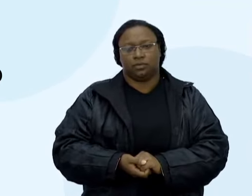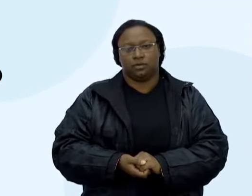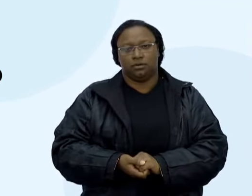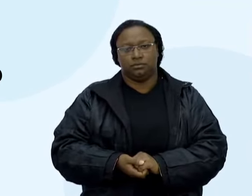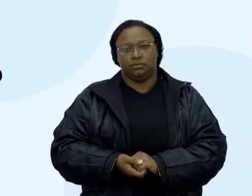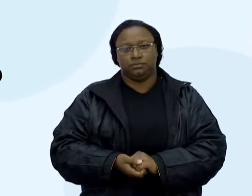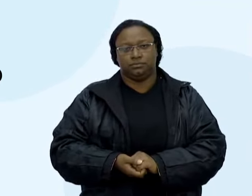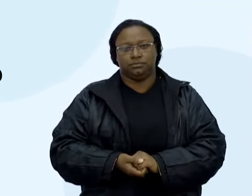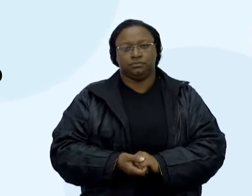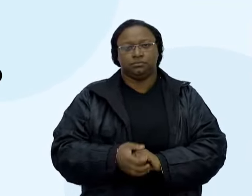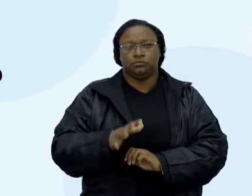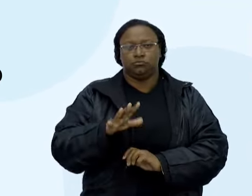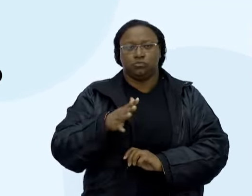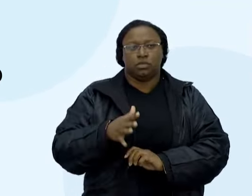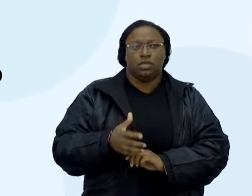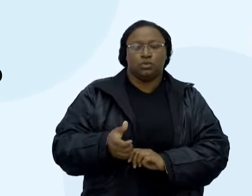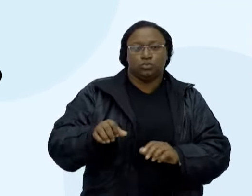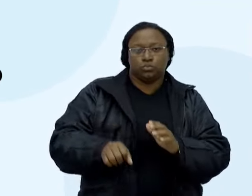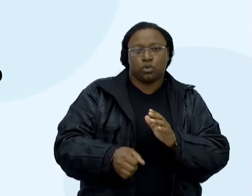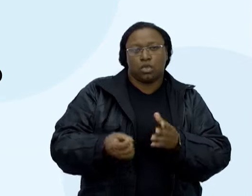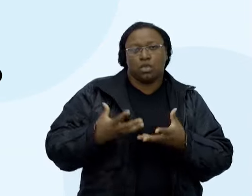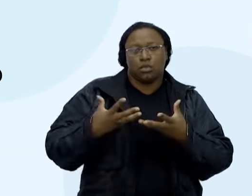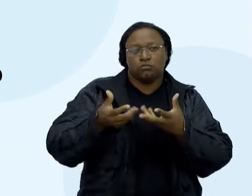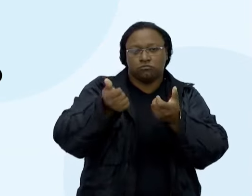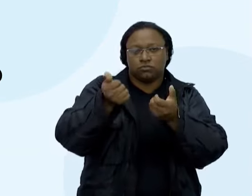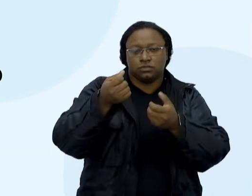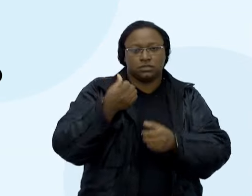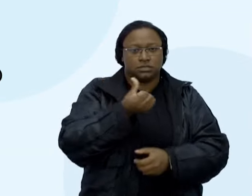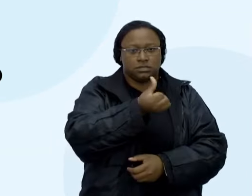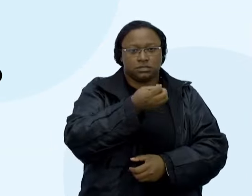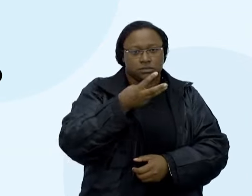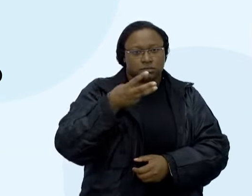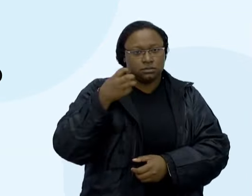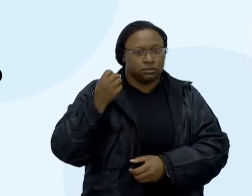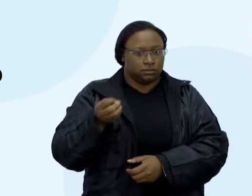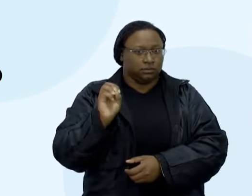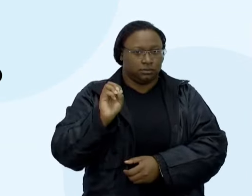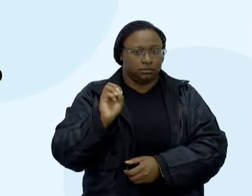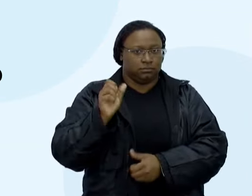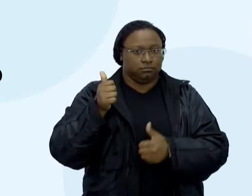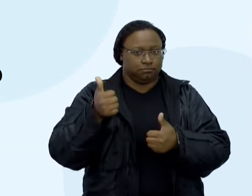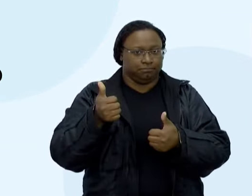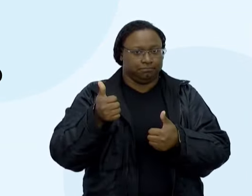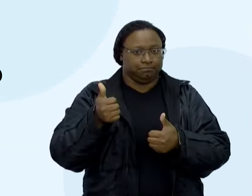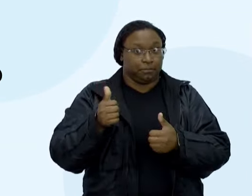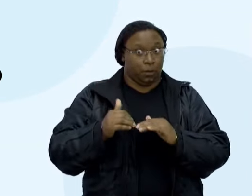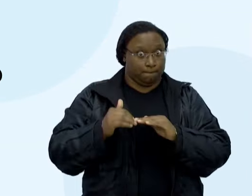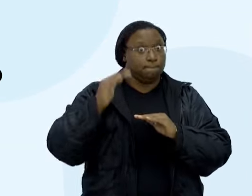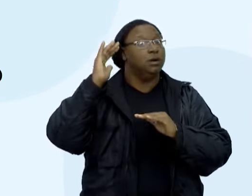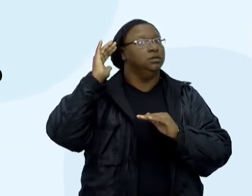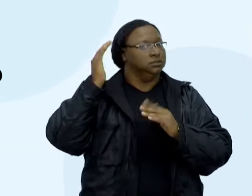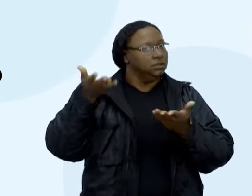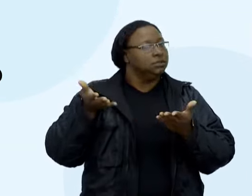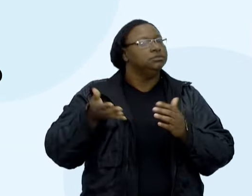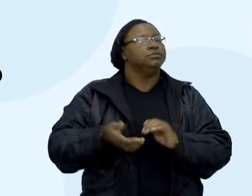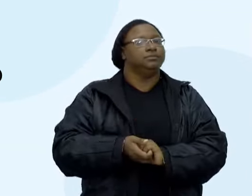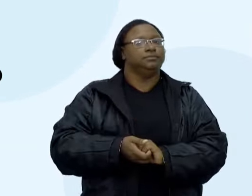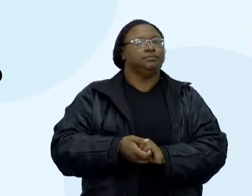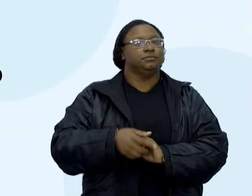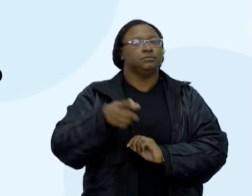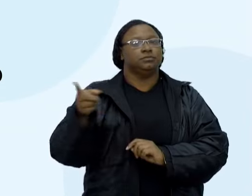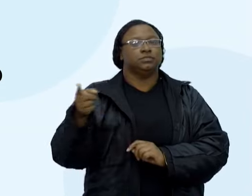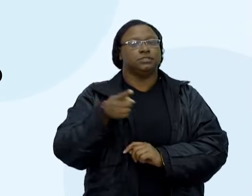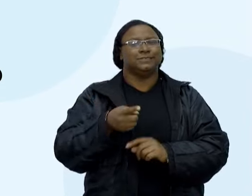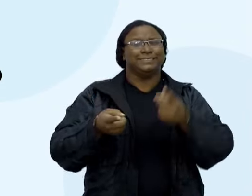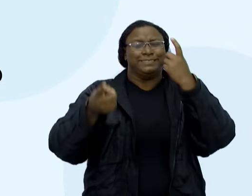uns 630, talvez seja isso. É bastante isso, hein? É bastante. Só para você sair